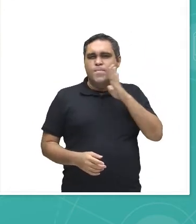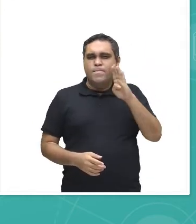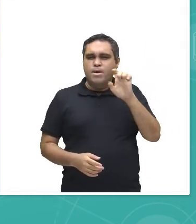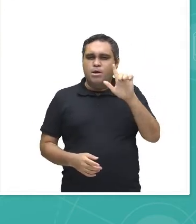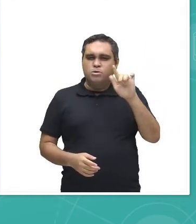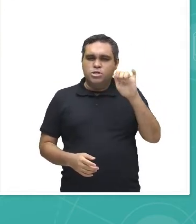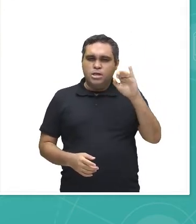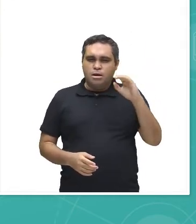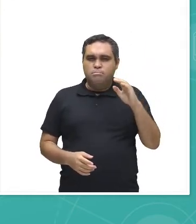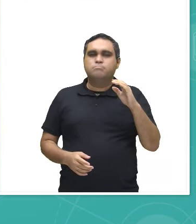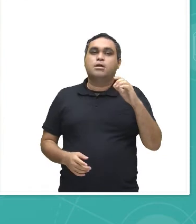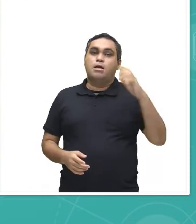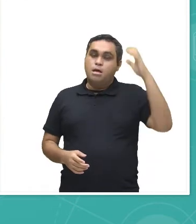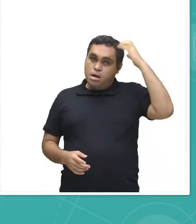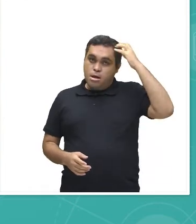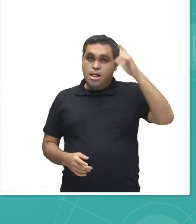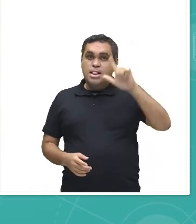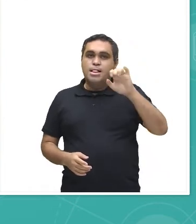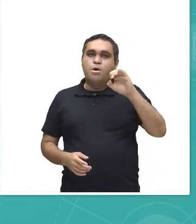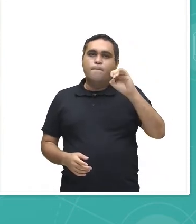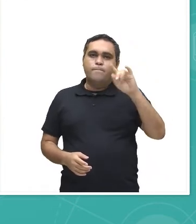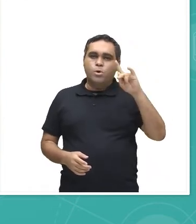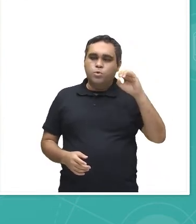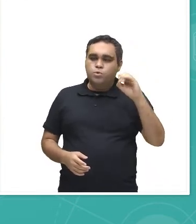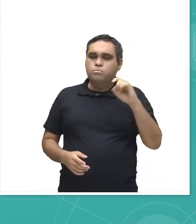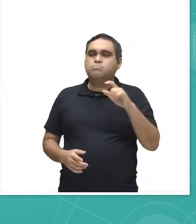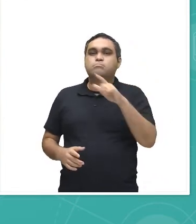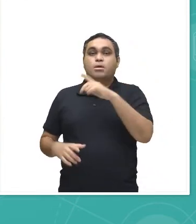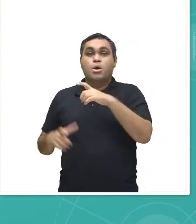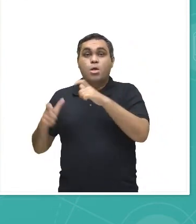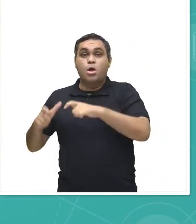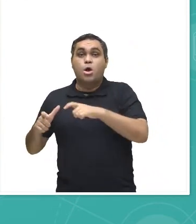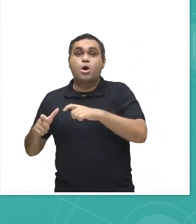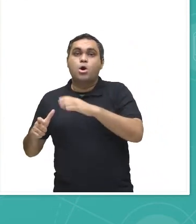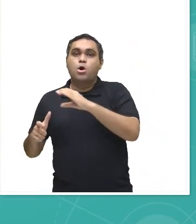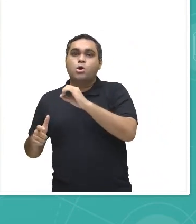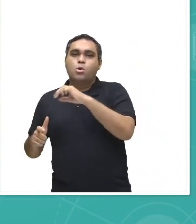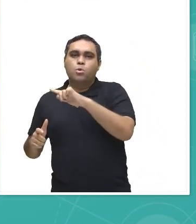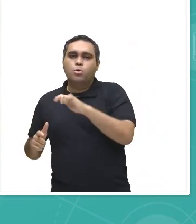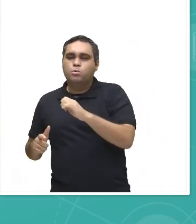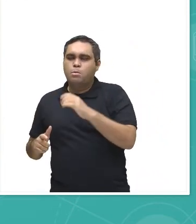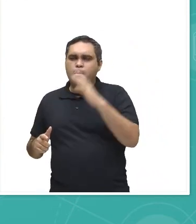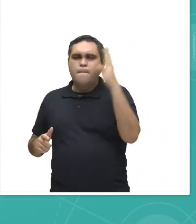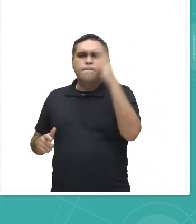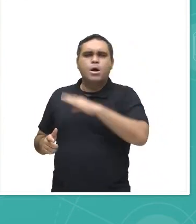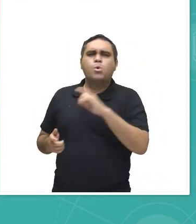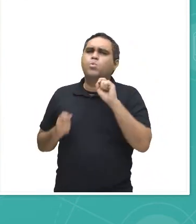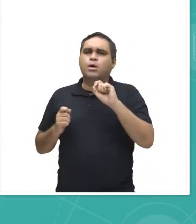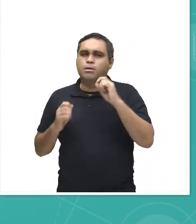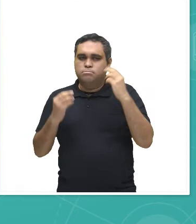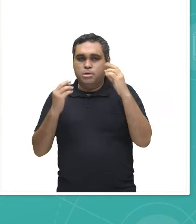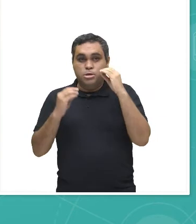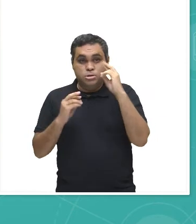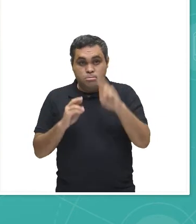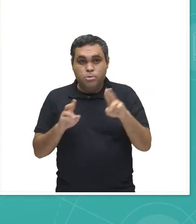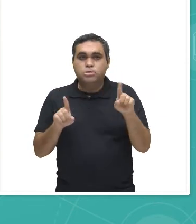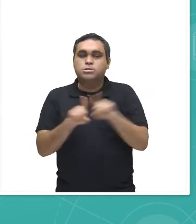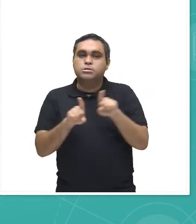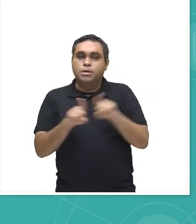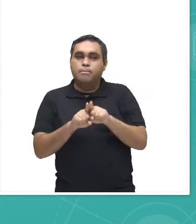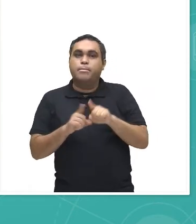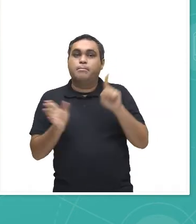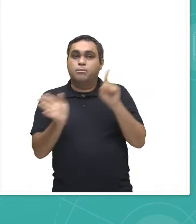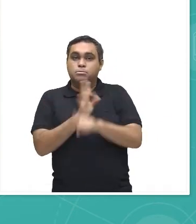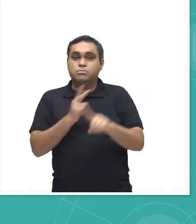do Congo, país africano. Segunda questão, de acordo com o que foi estudado hoje, comente sobre a influência das crenças